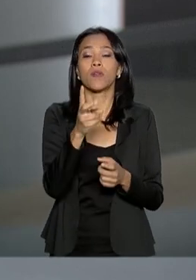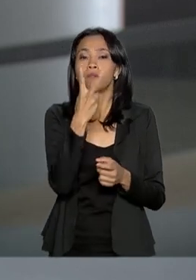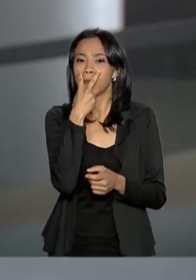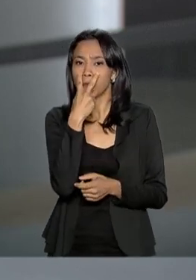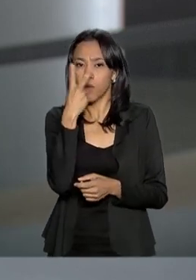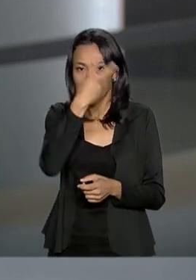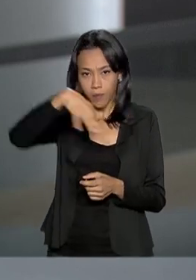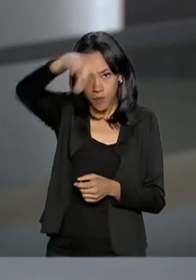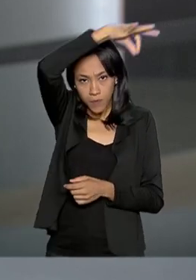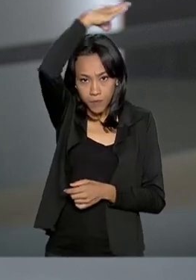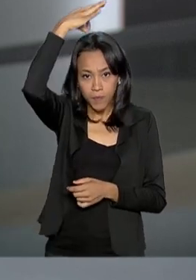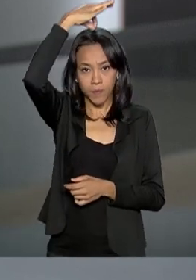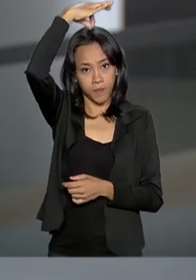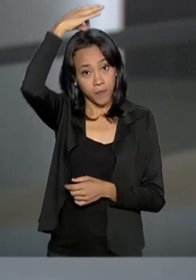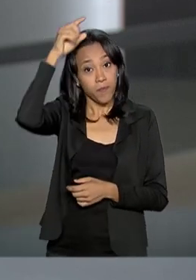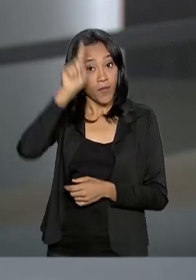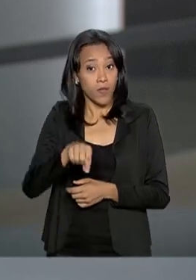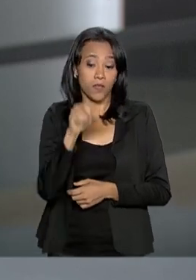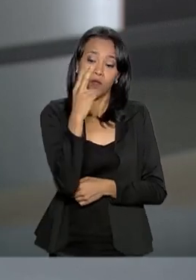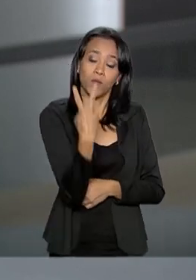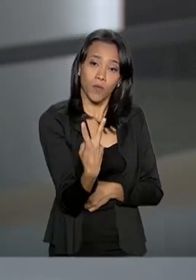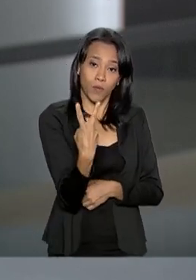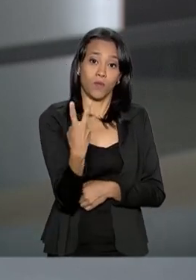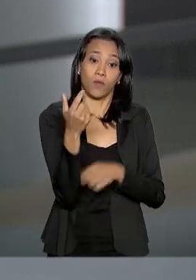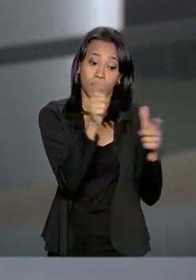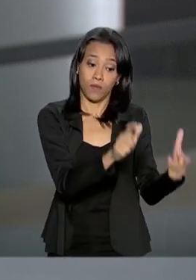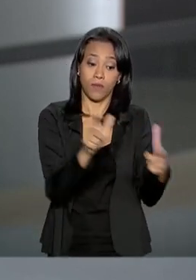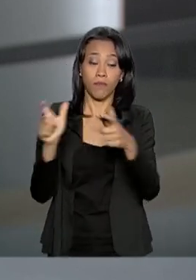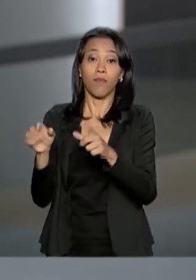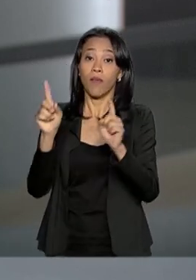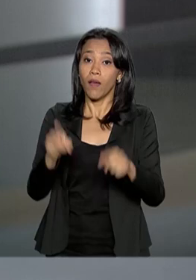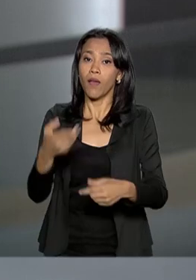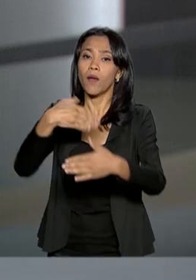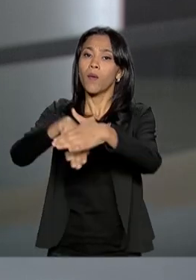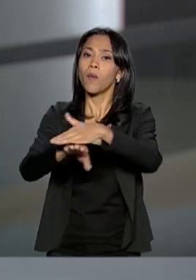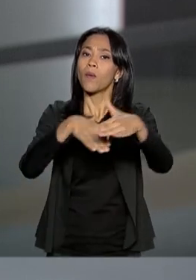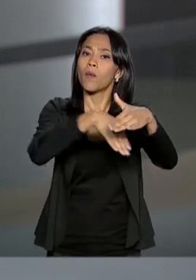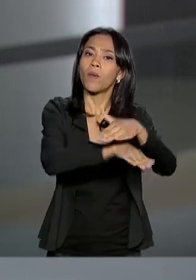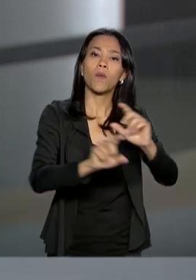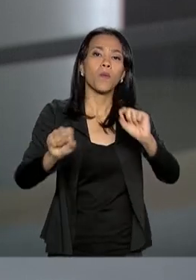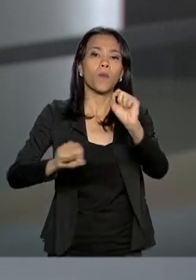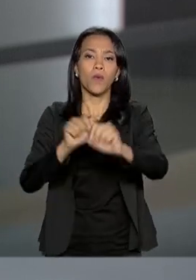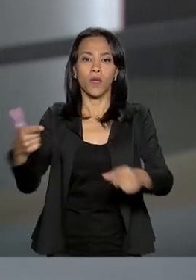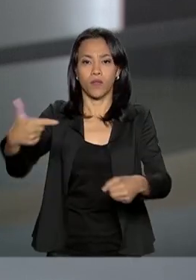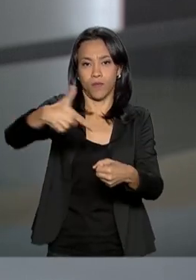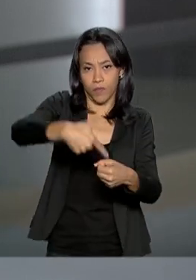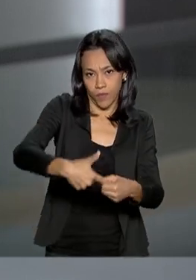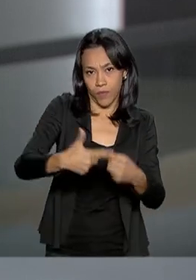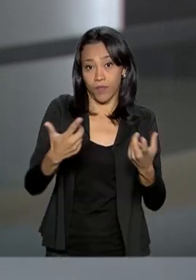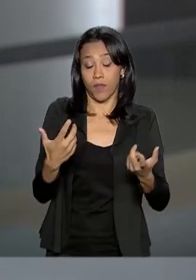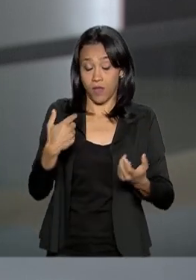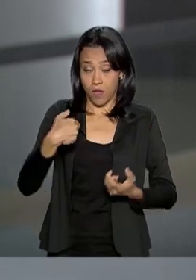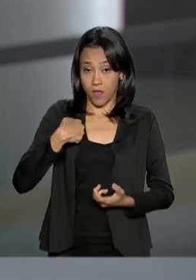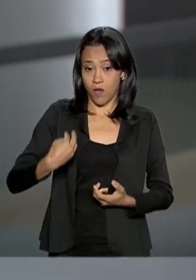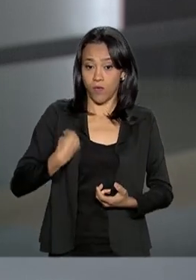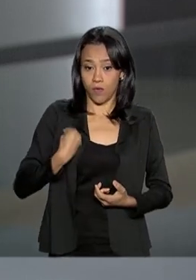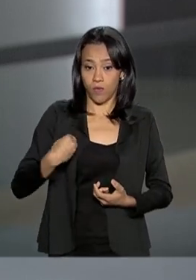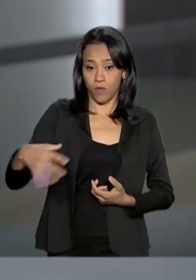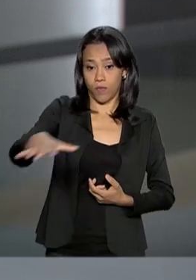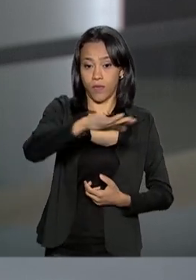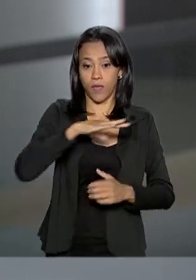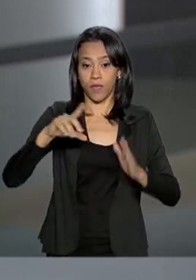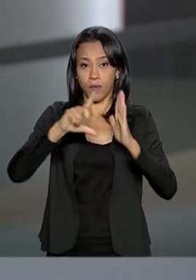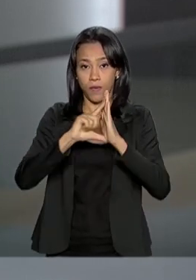Esses terminais são destinados à movimentação e armazenagem de combustíveis. Eu estou no Palácio do